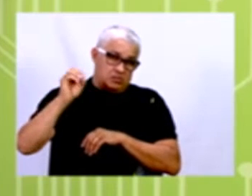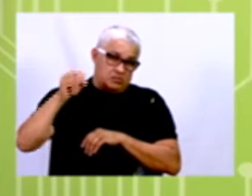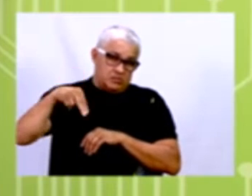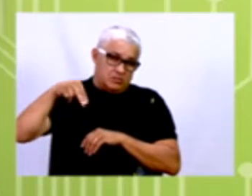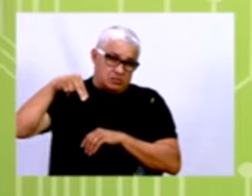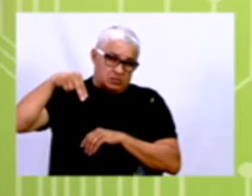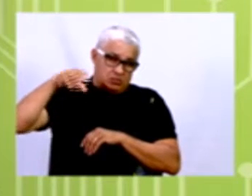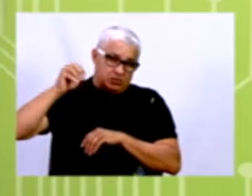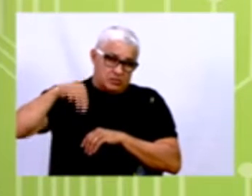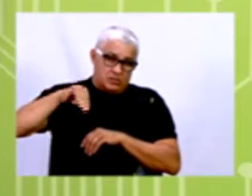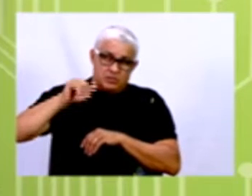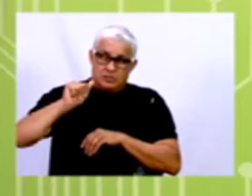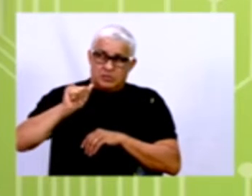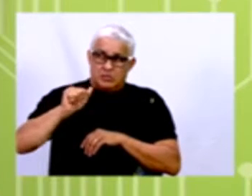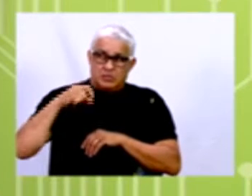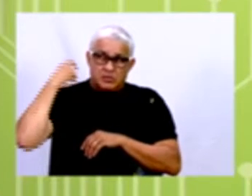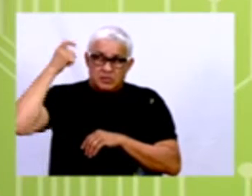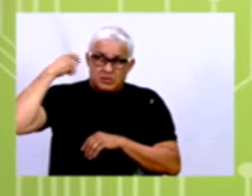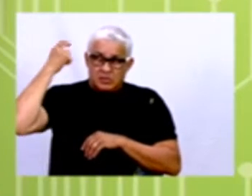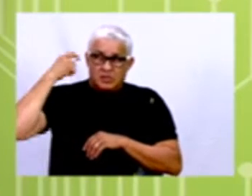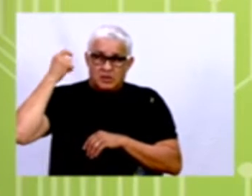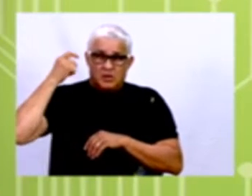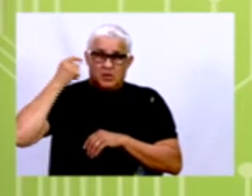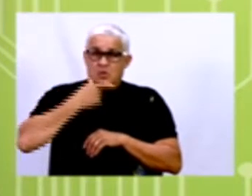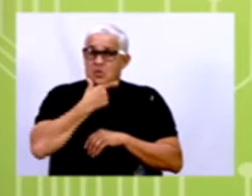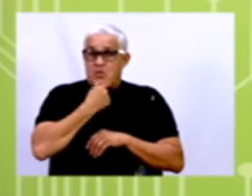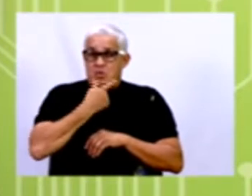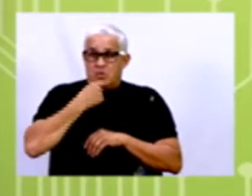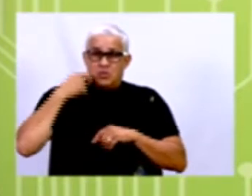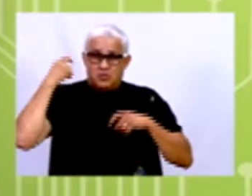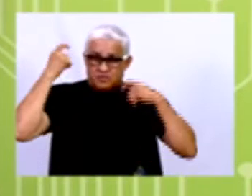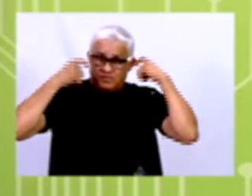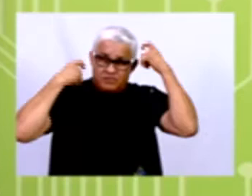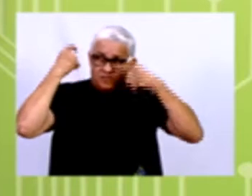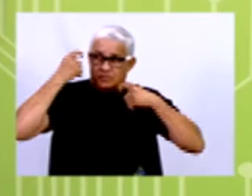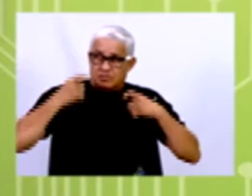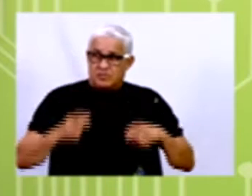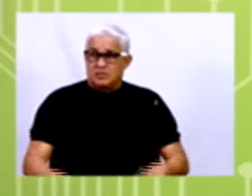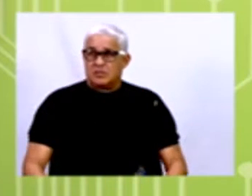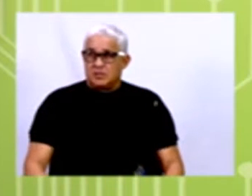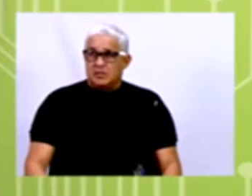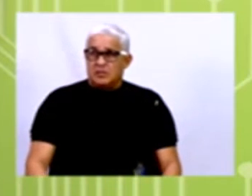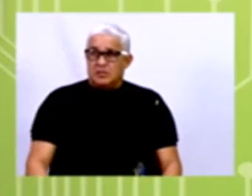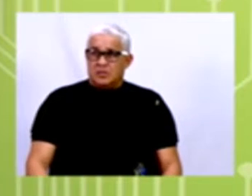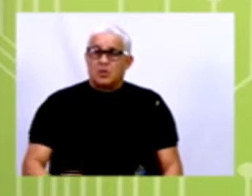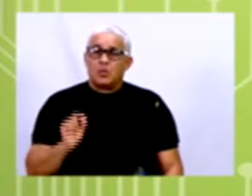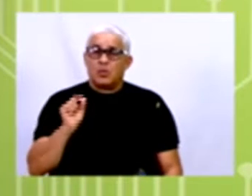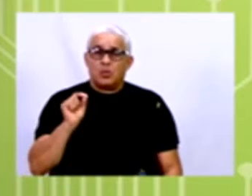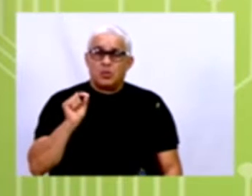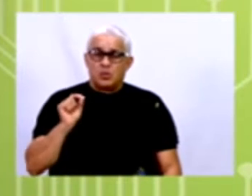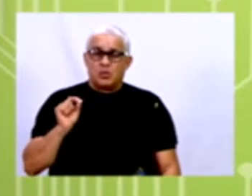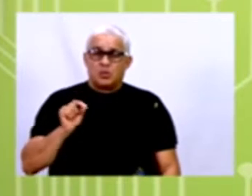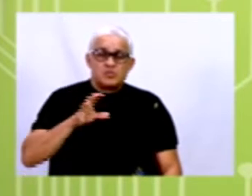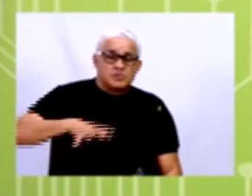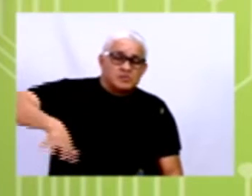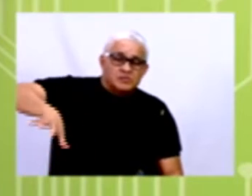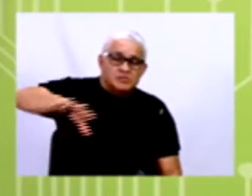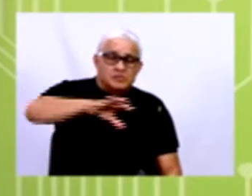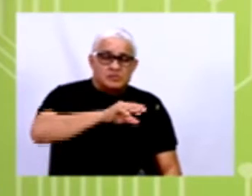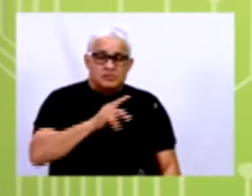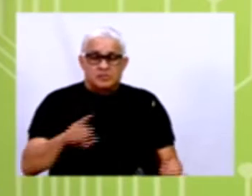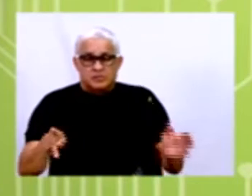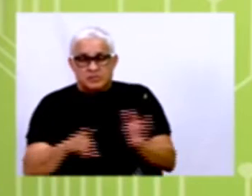a preocupação desse autor clássico está ligada ao universo da produção. A